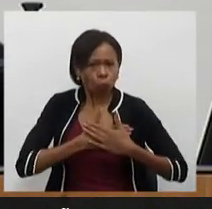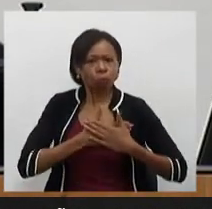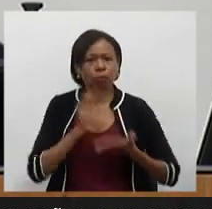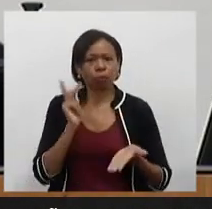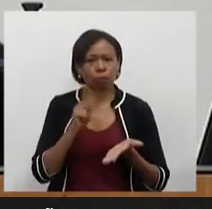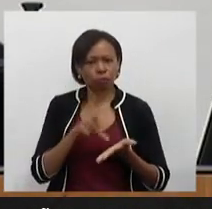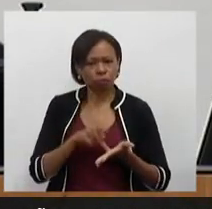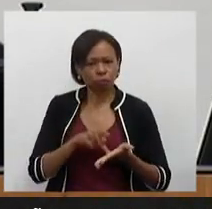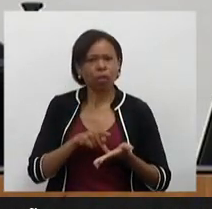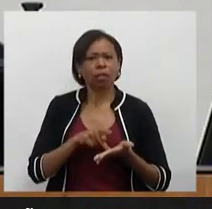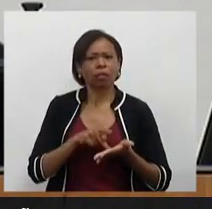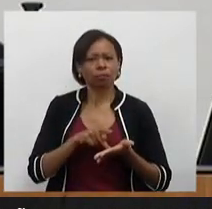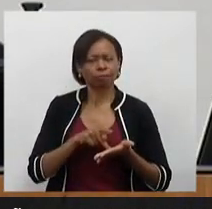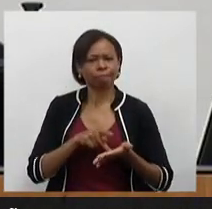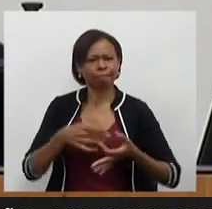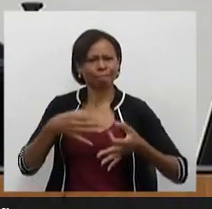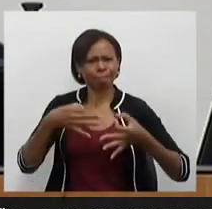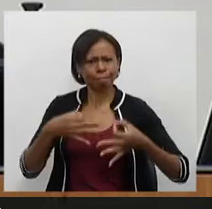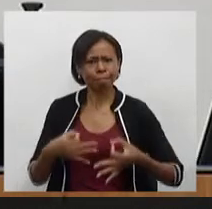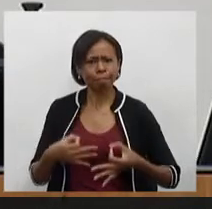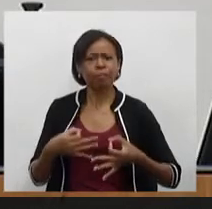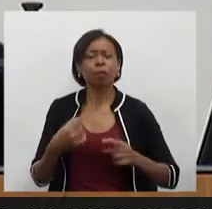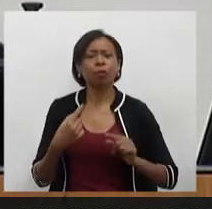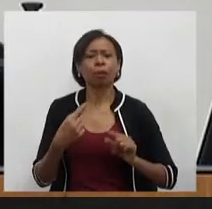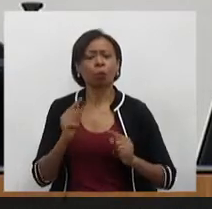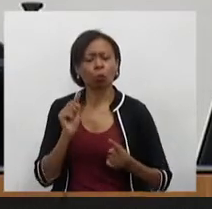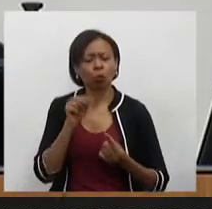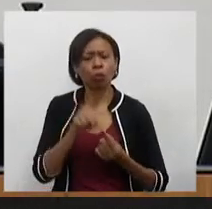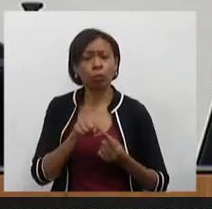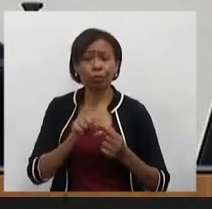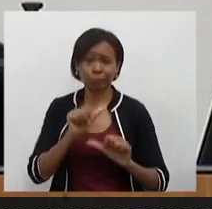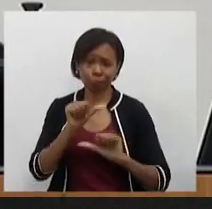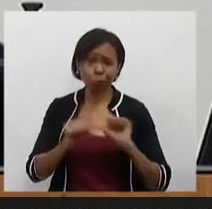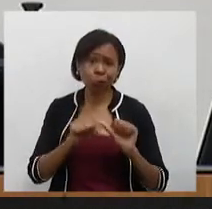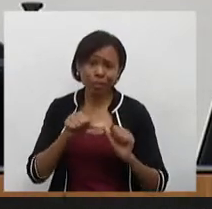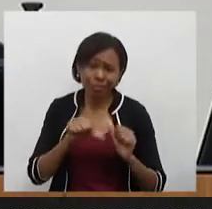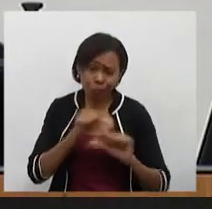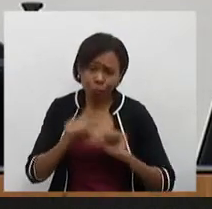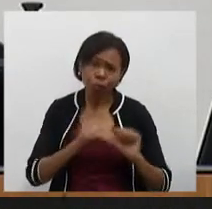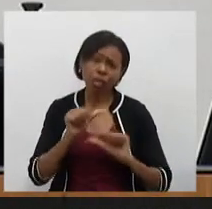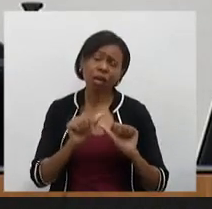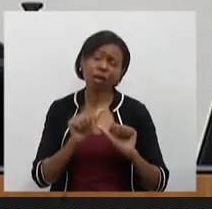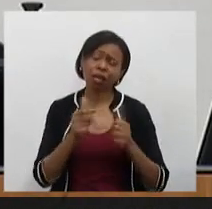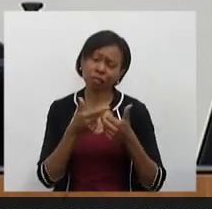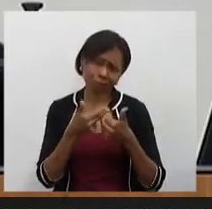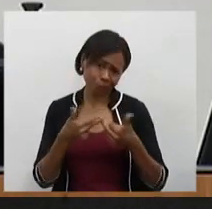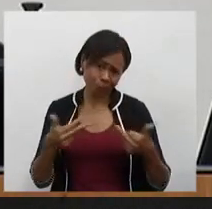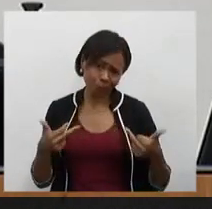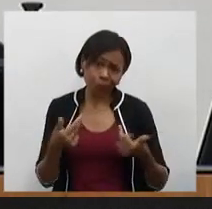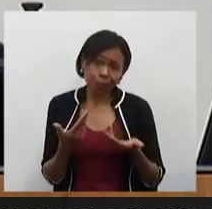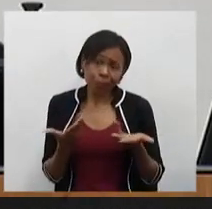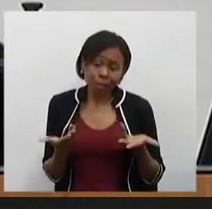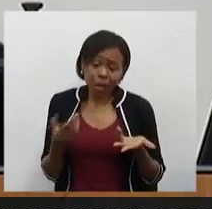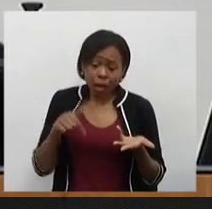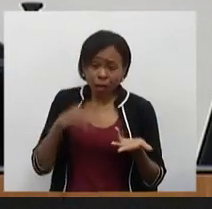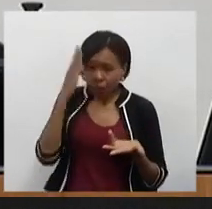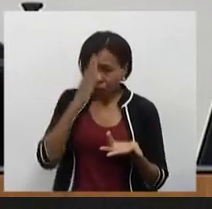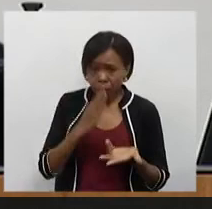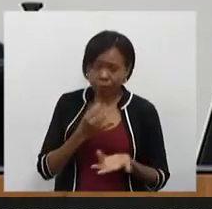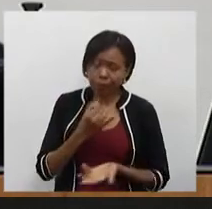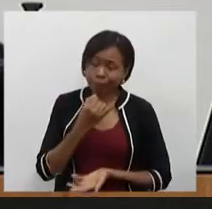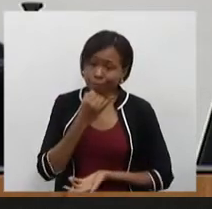com galhardia, para que a gente possa mudar pequenas coisas, né, porque, infelizmente, no Brasil, muitas vezes a